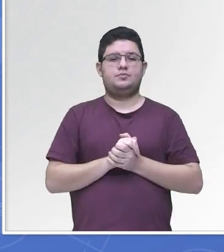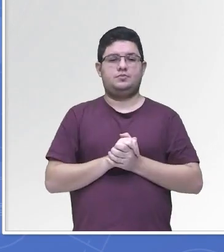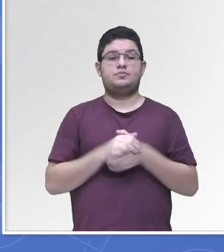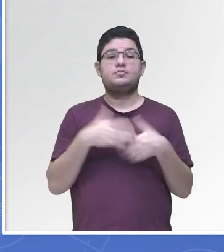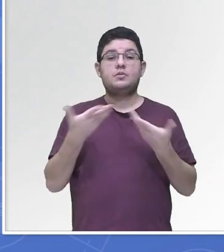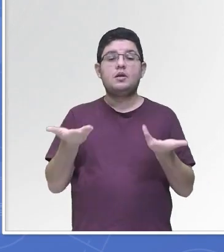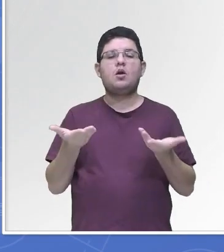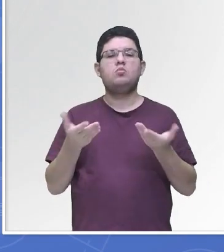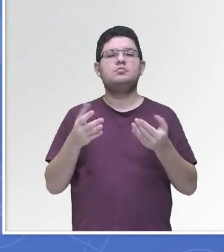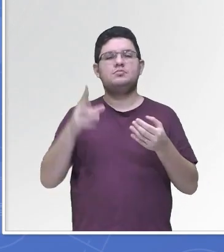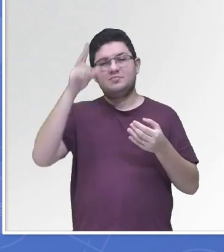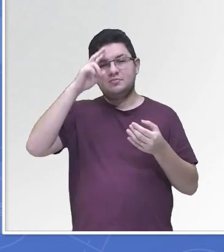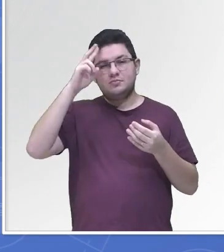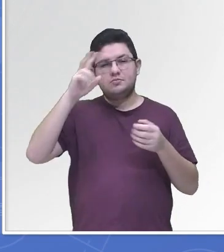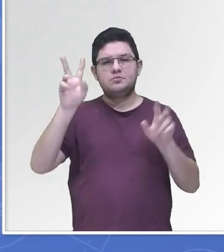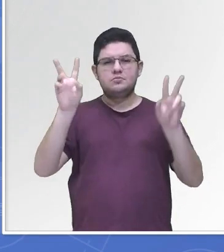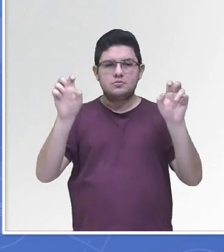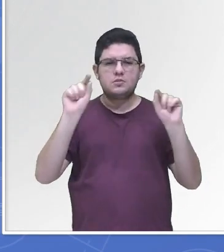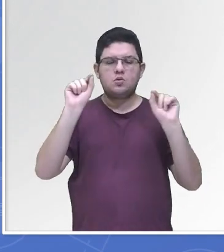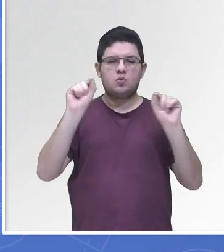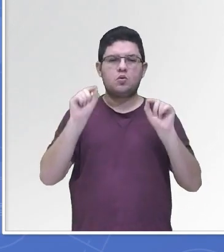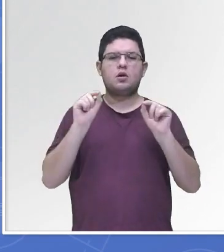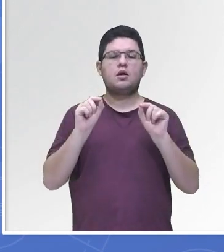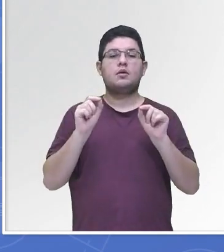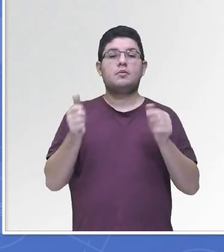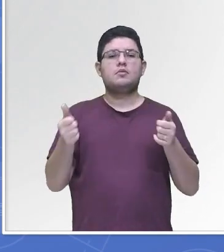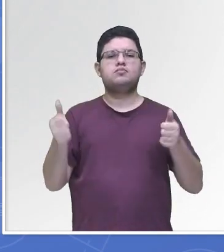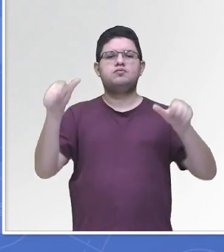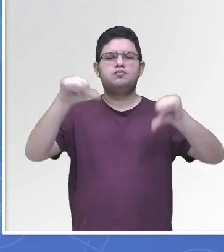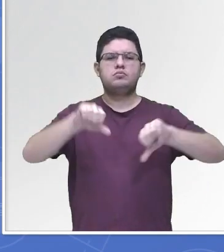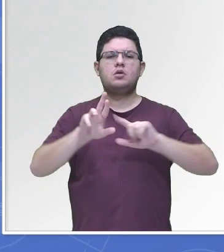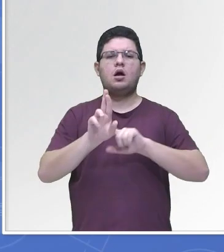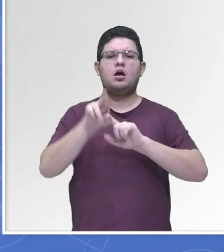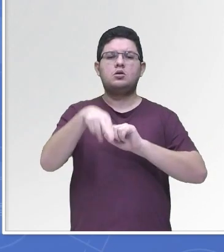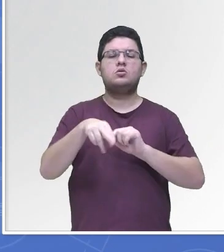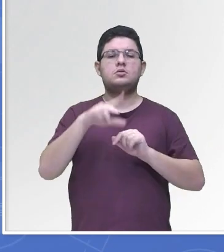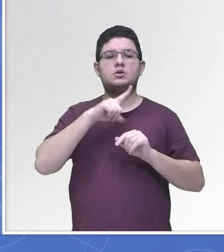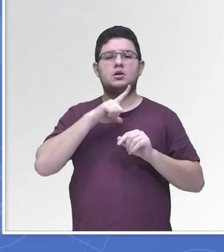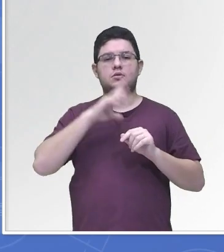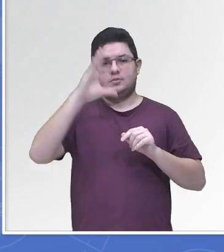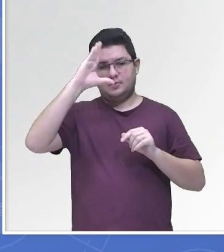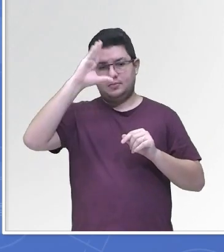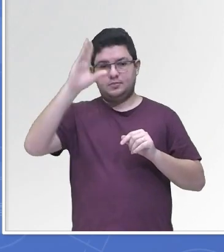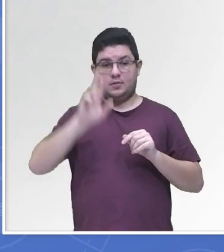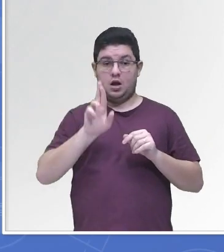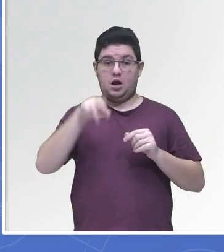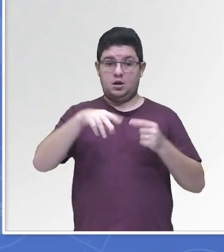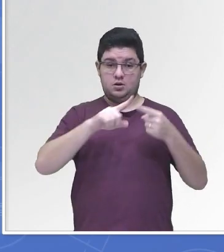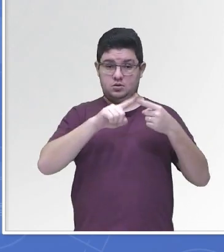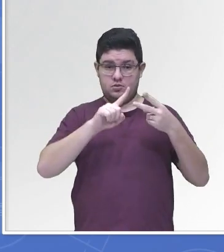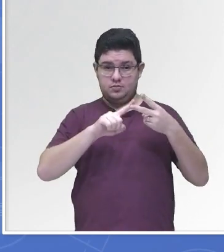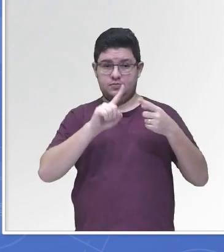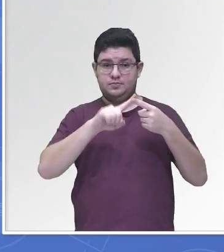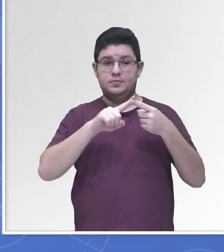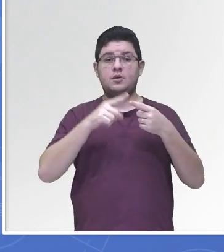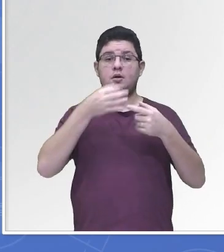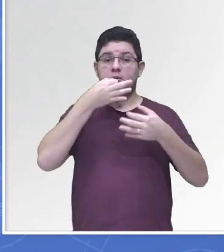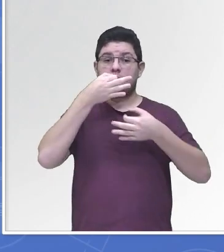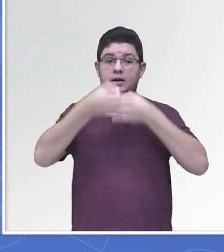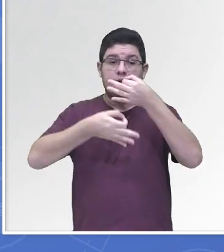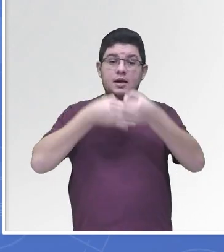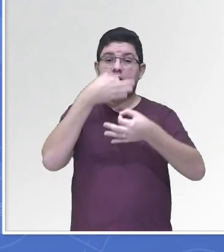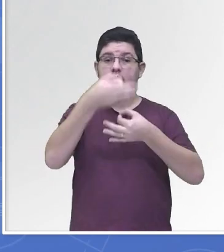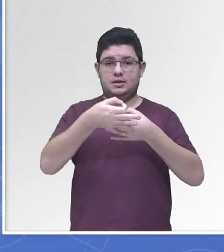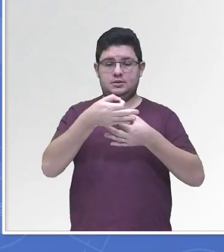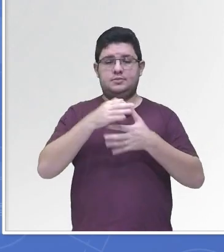razão, ela nos traz dois tipos de razão aí. Vamos ver quais são esses tipos de razão? Uma é a razão crítica. O que é a